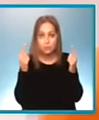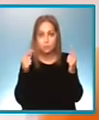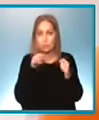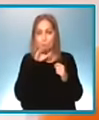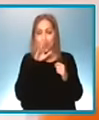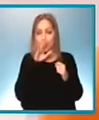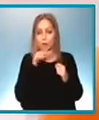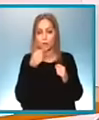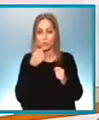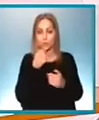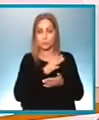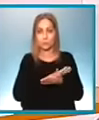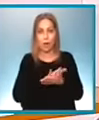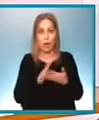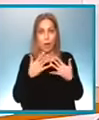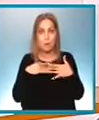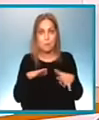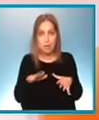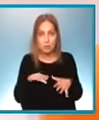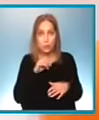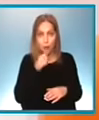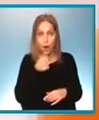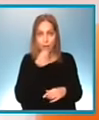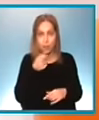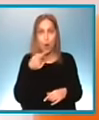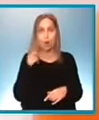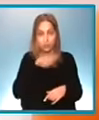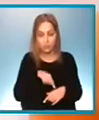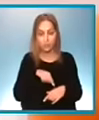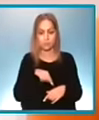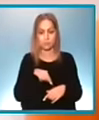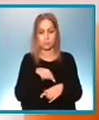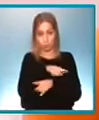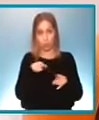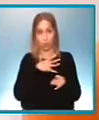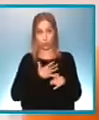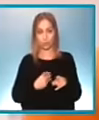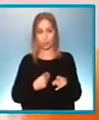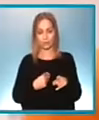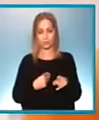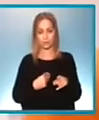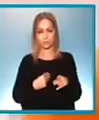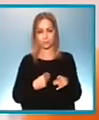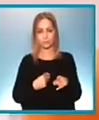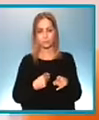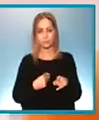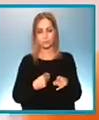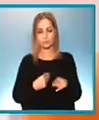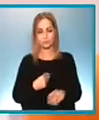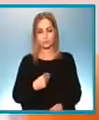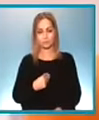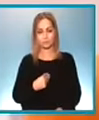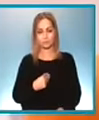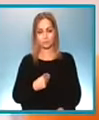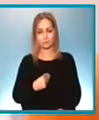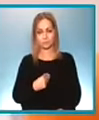tipo, não percebemos nada, mas podes cantar mais uma vez. Aliás, gostaram. Isso já depois lá? Sim. Porque veio